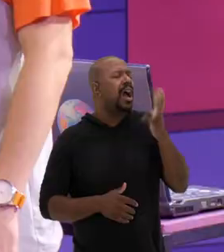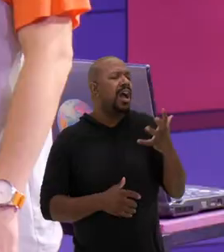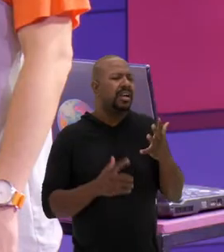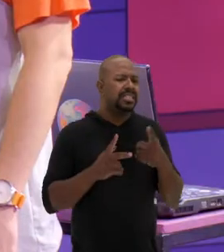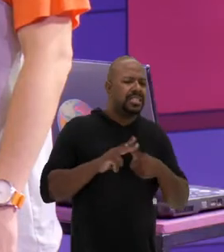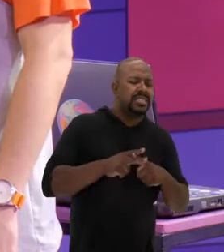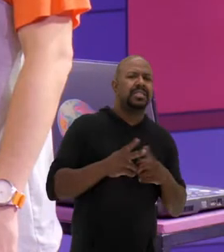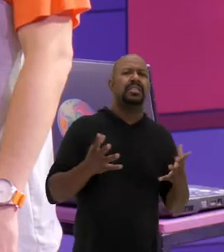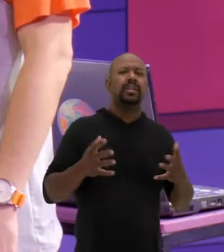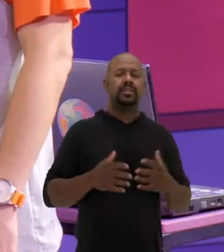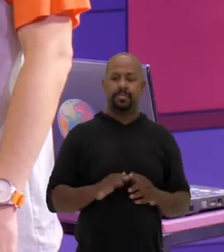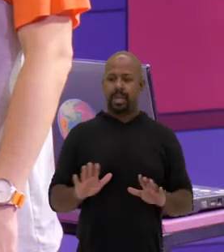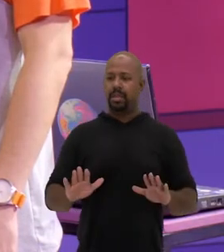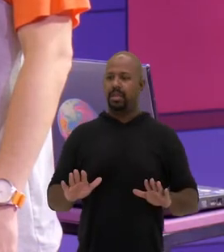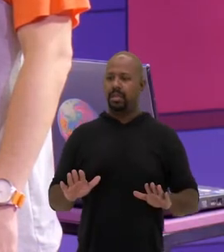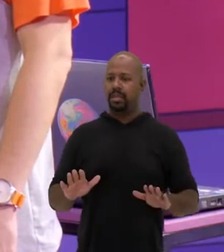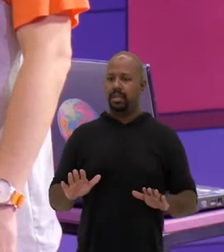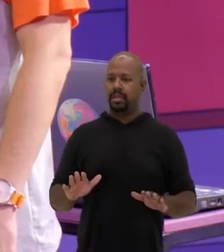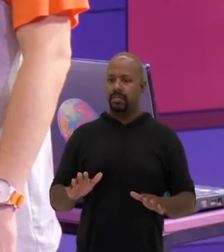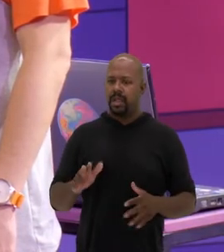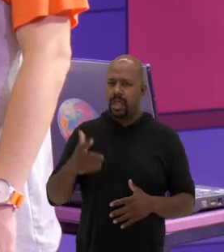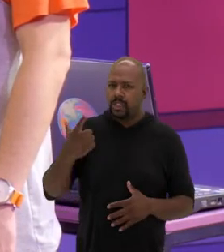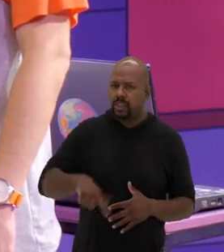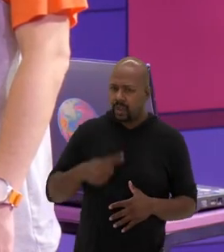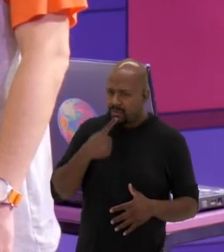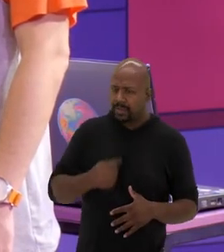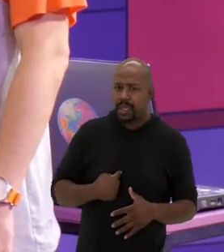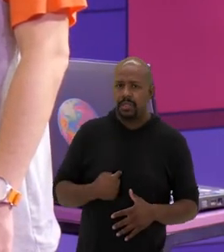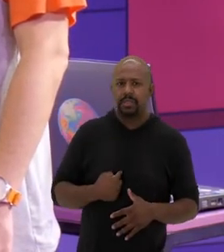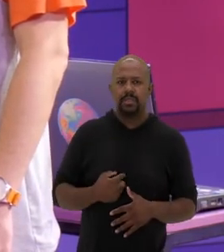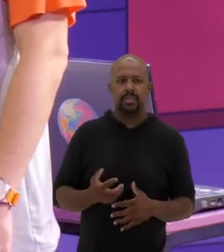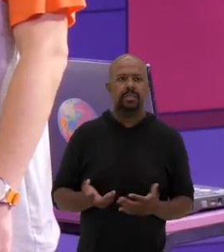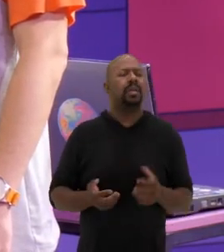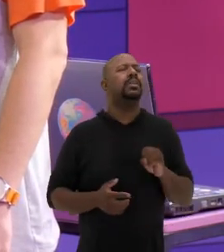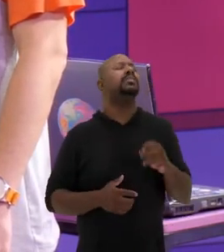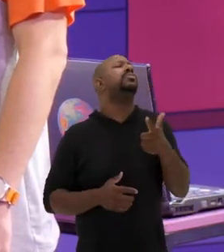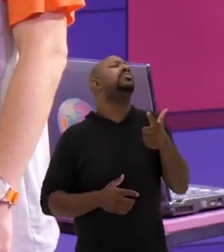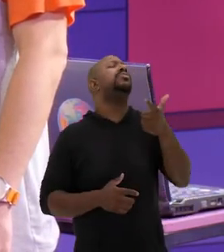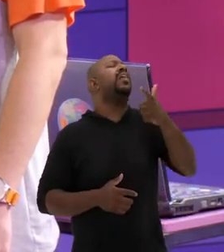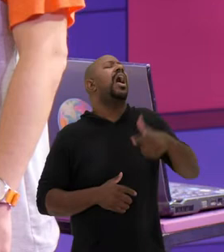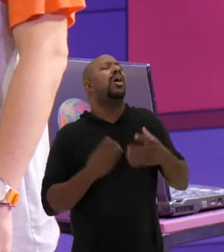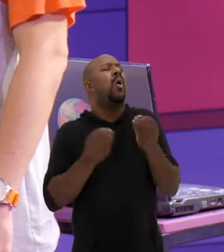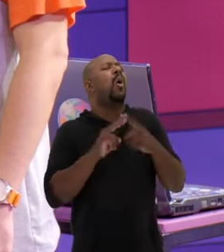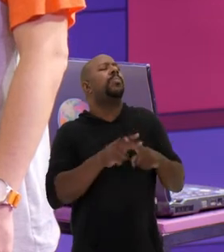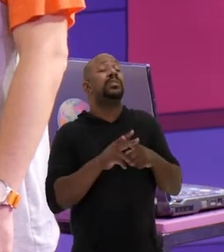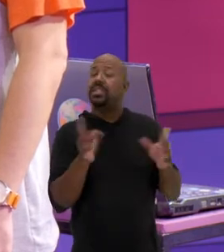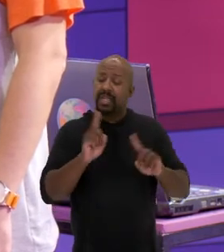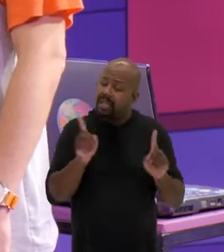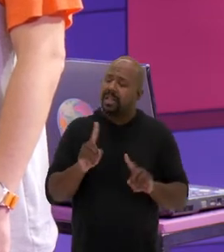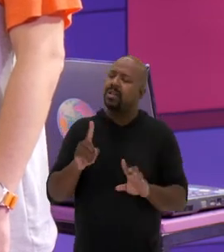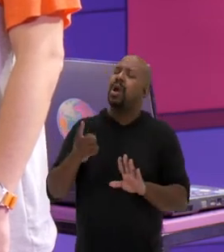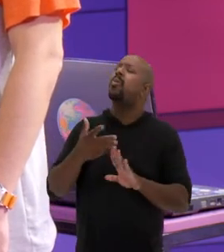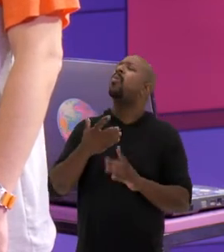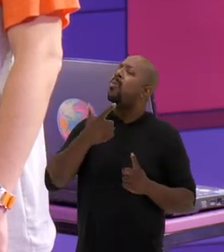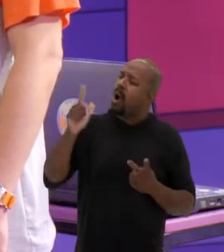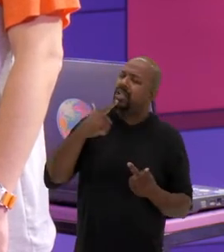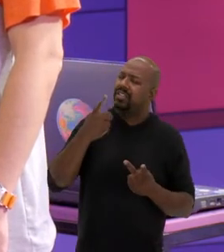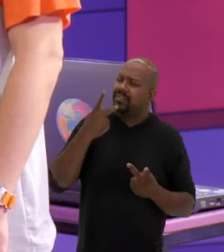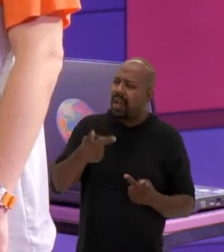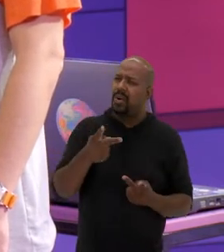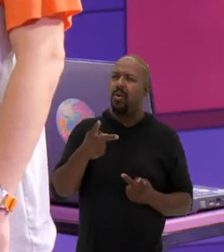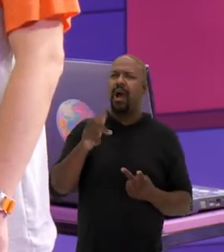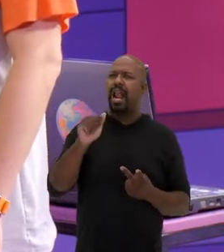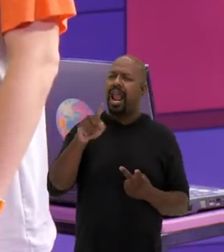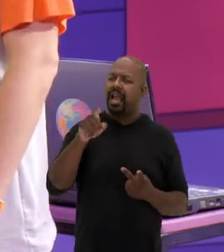jeito? Peraí. Repete isso que você disse. E se não tiver jeito? Não, a outra coisa que